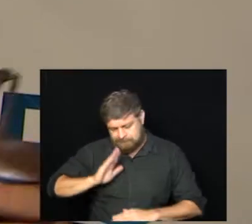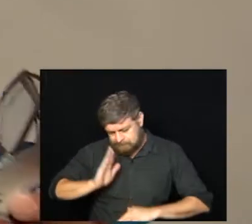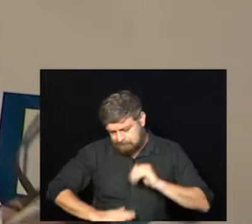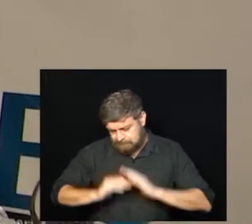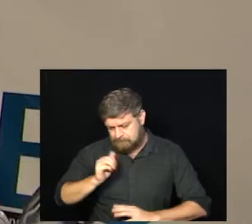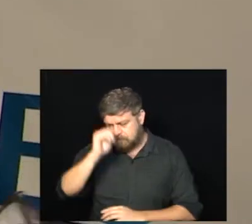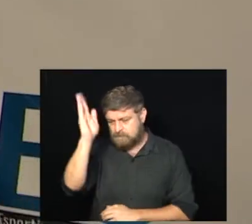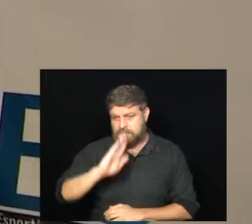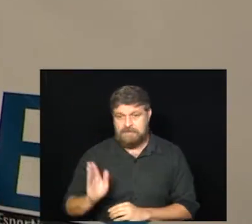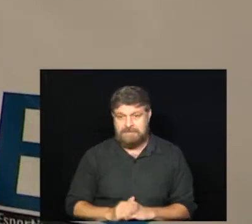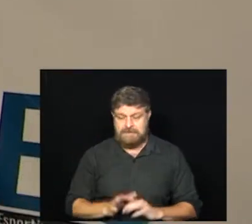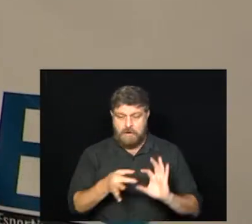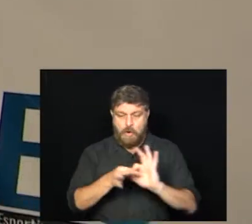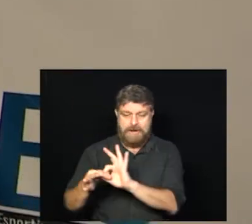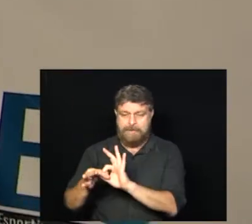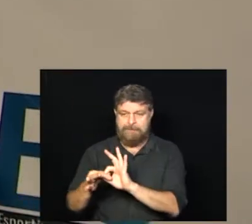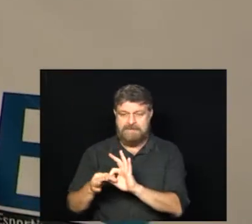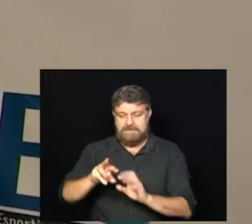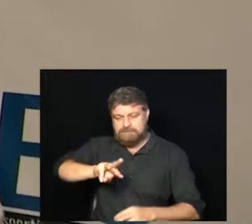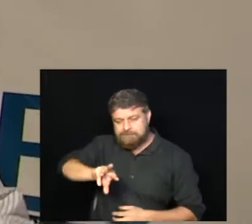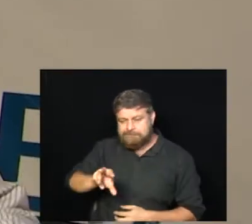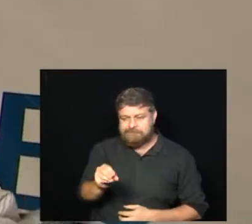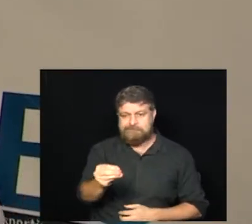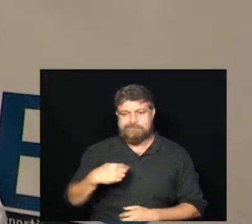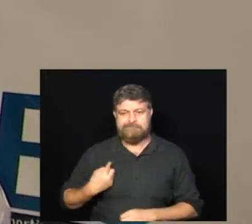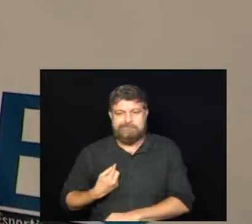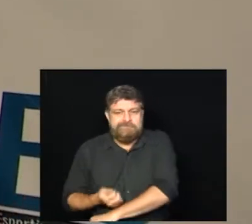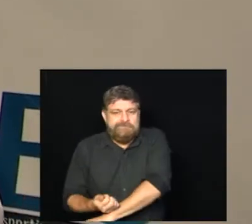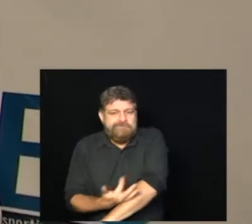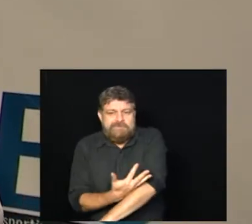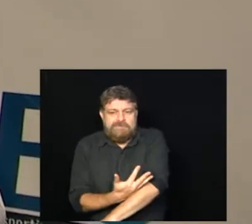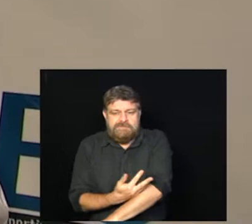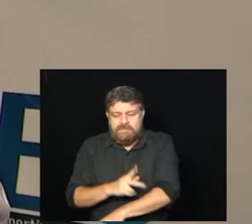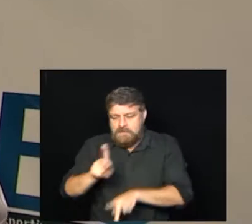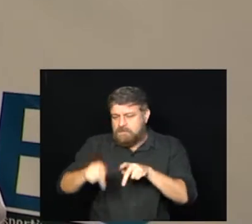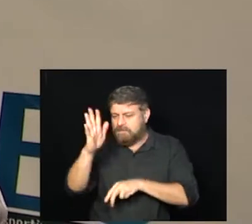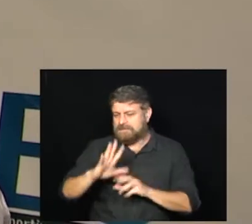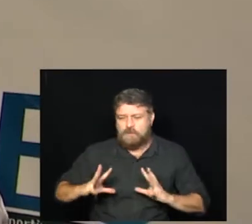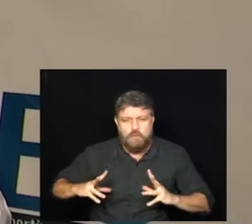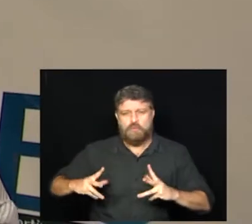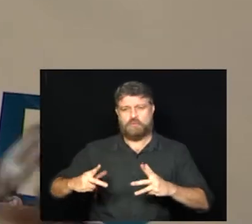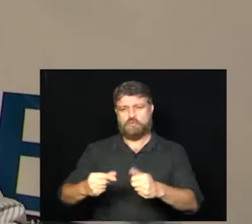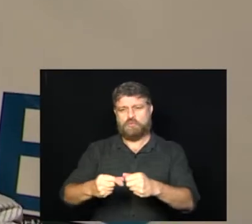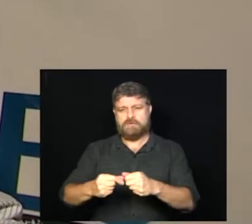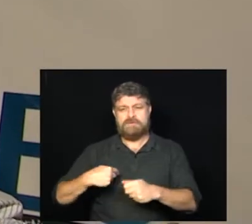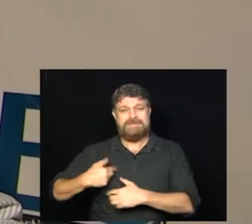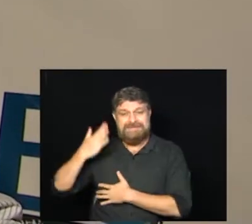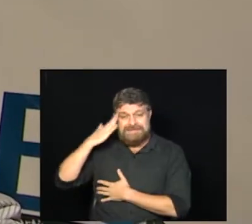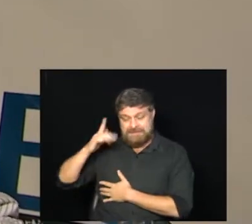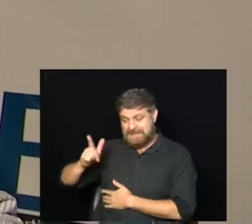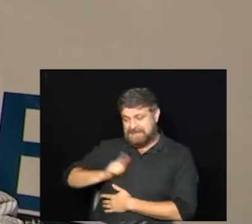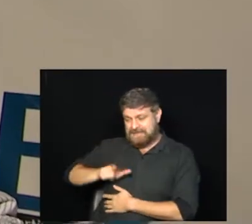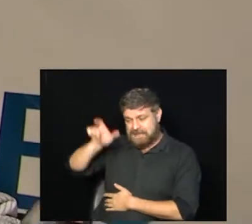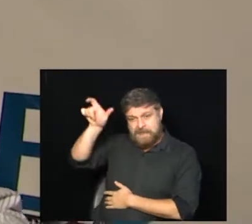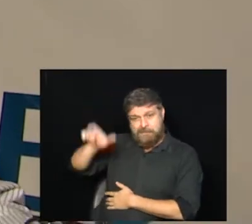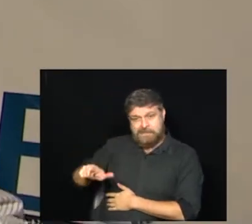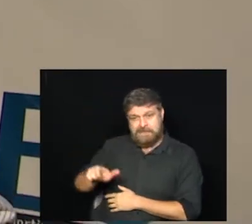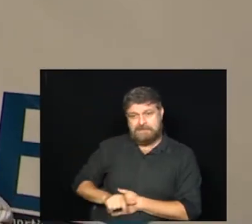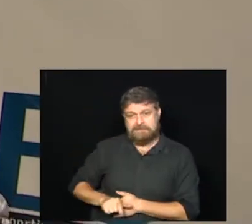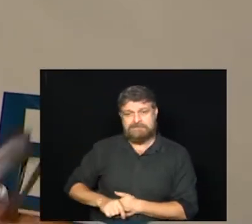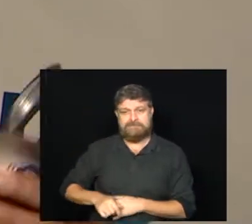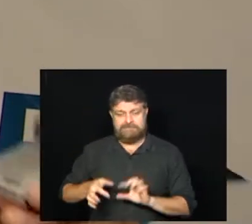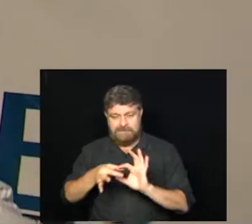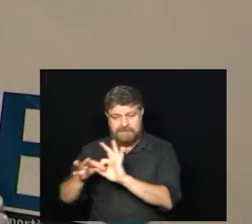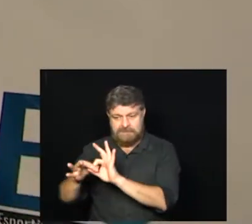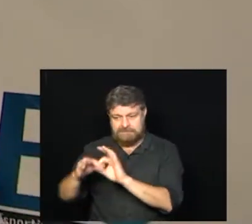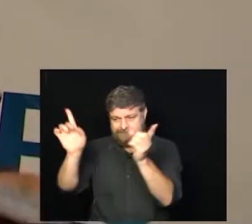nas Paralimpíadas emocionou a todos os brasileiros. E a gente saber que tem atleta paralímpico de Campinas